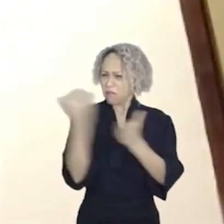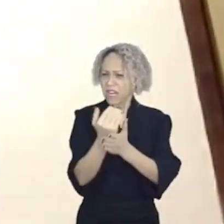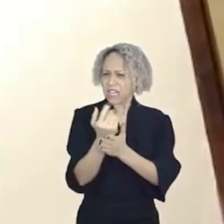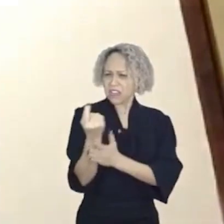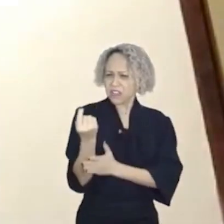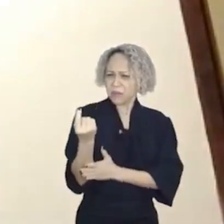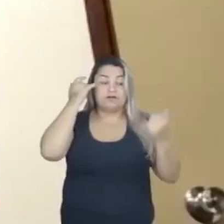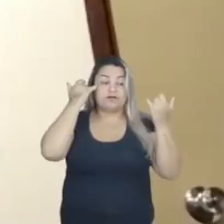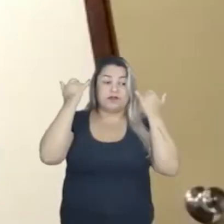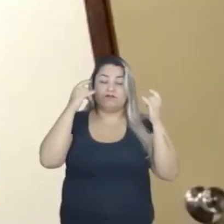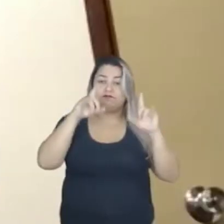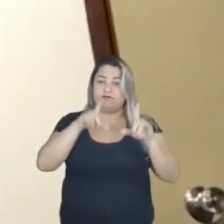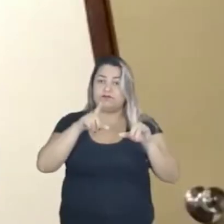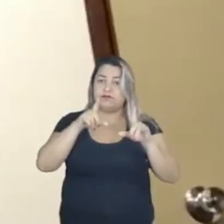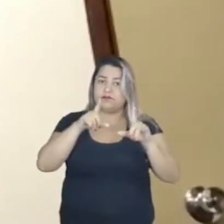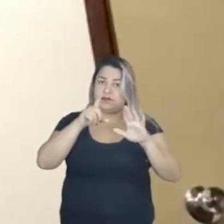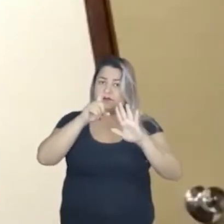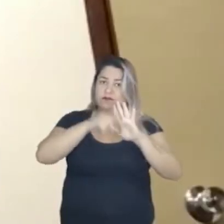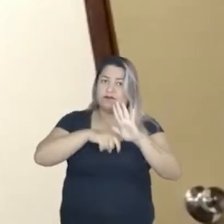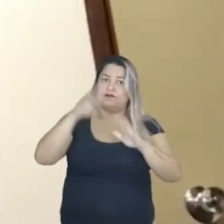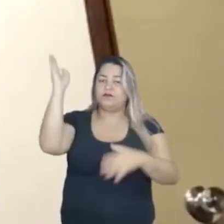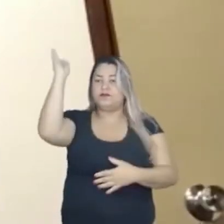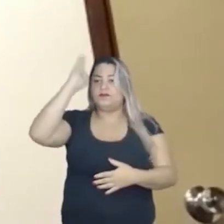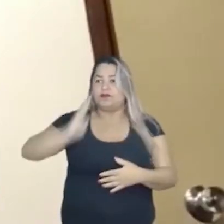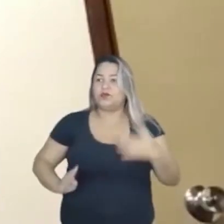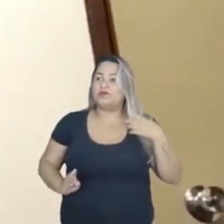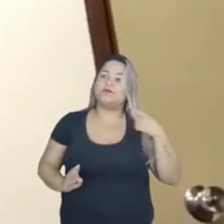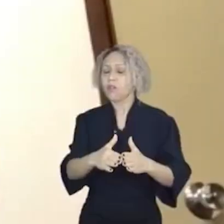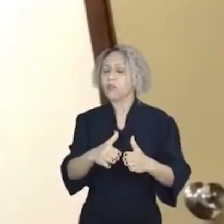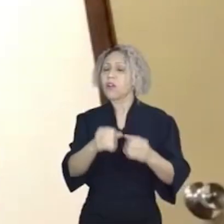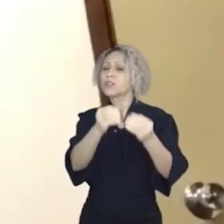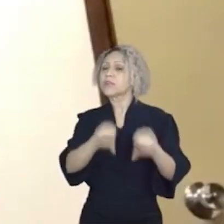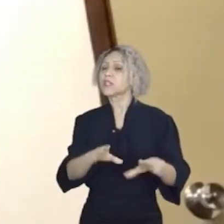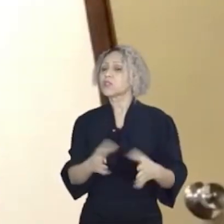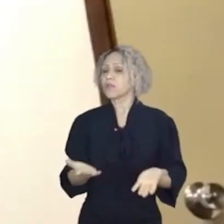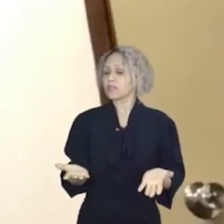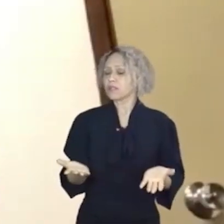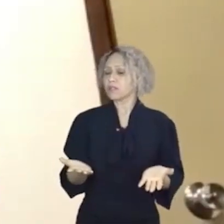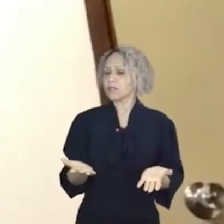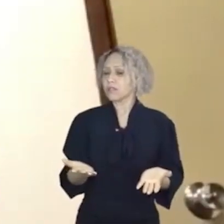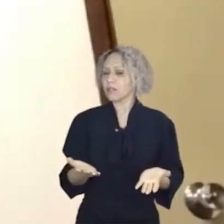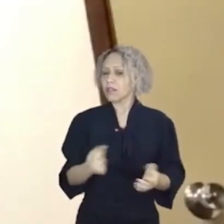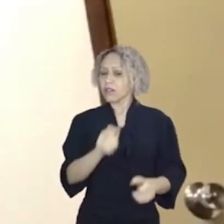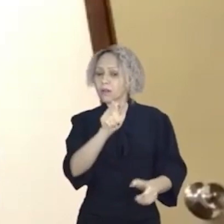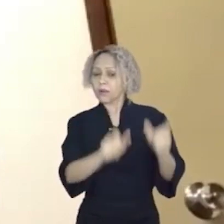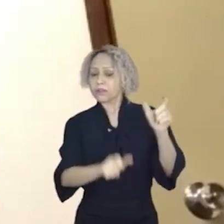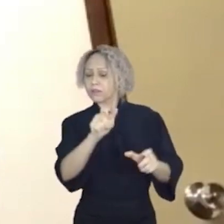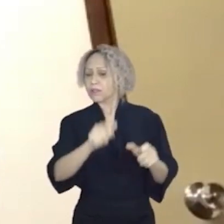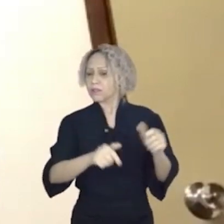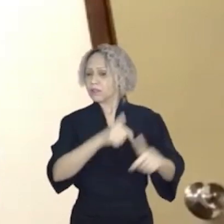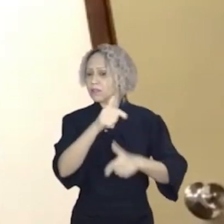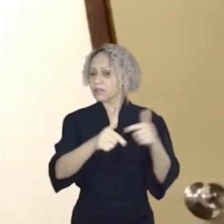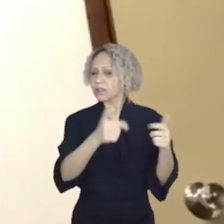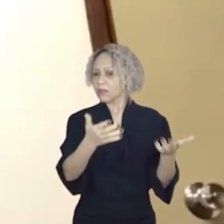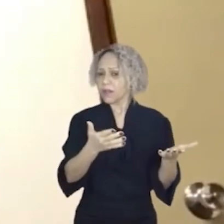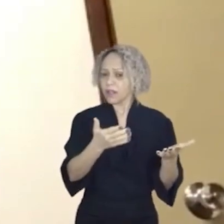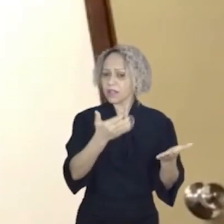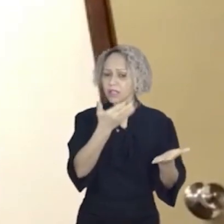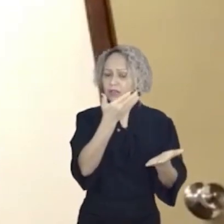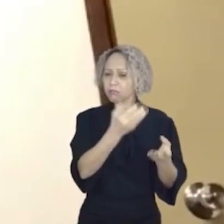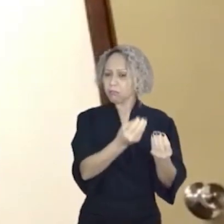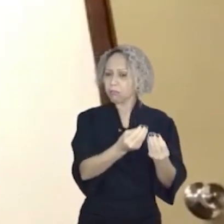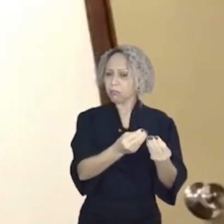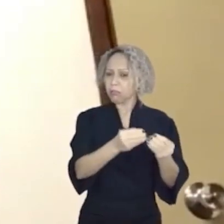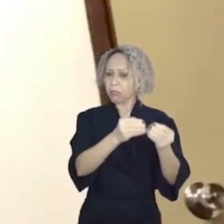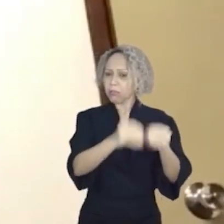351% em 20 anos. É a maior do planeta. Desde 2018, a Enel ela